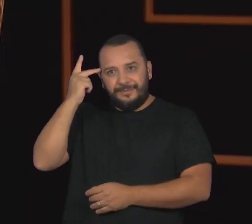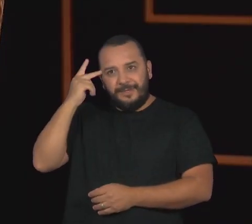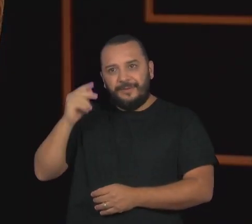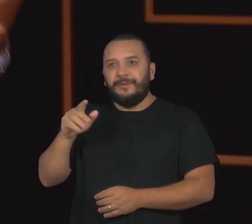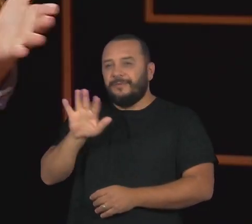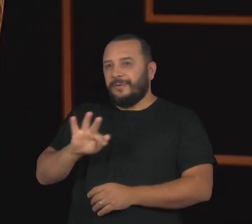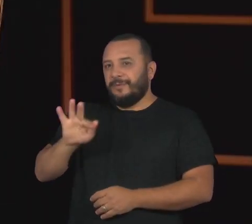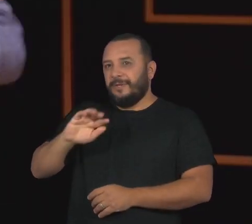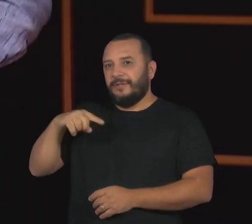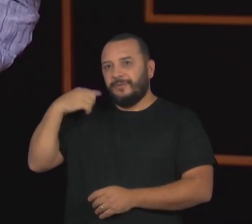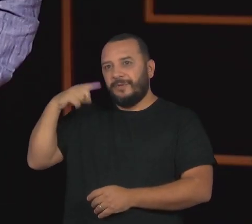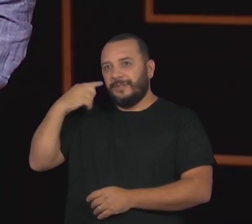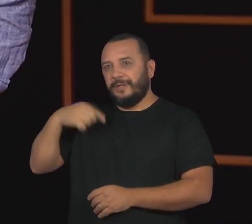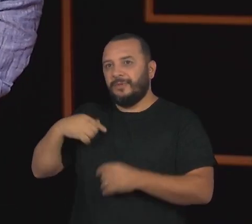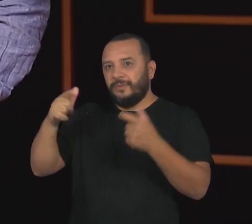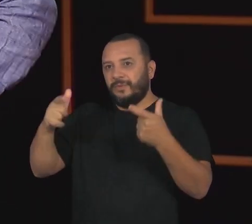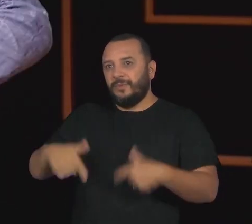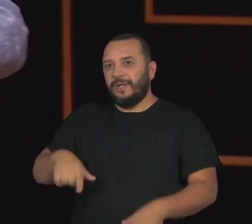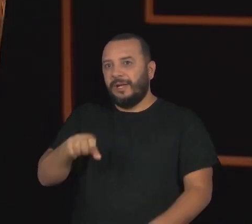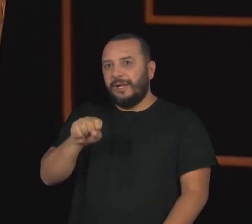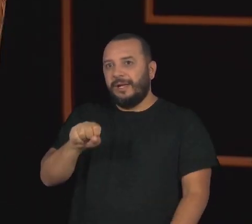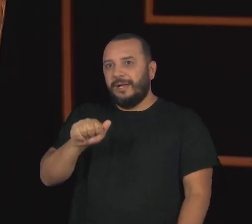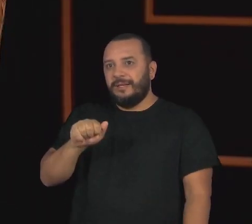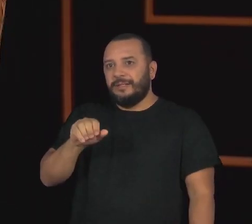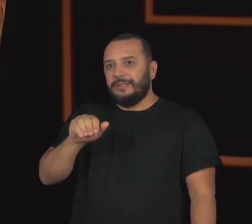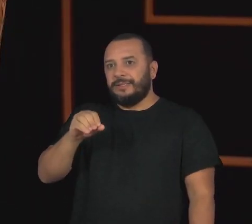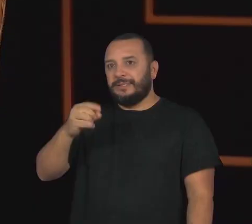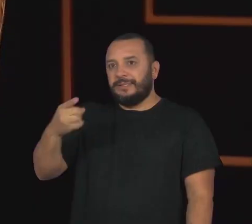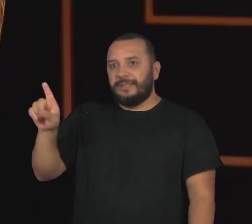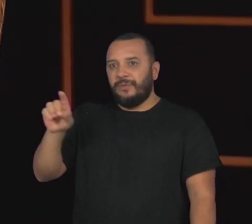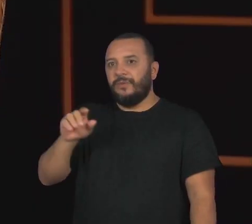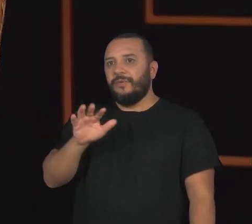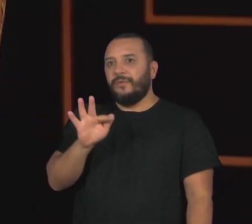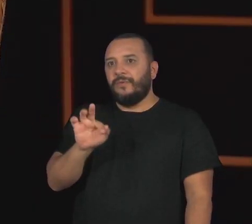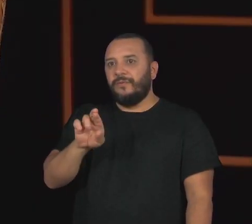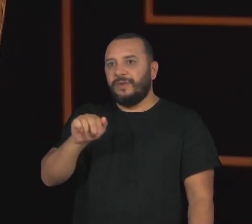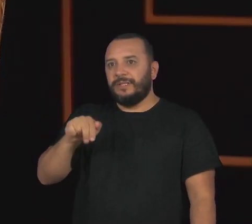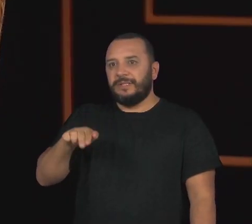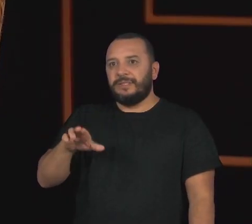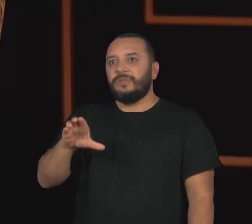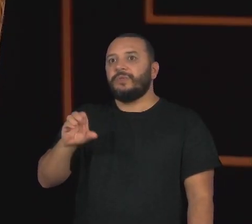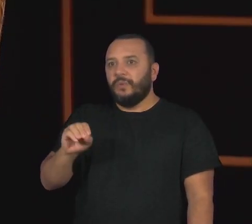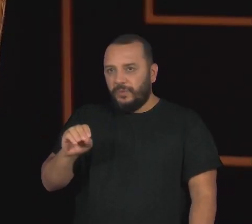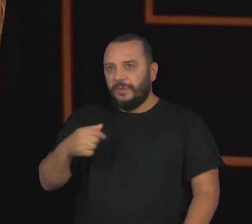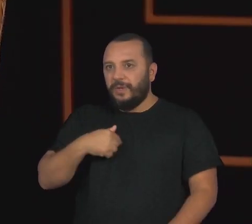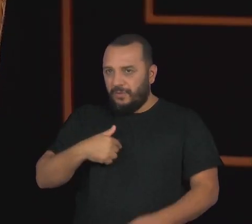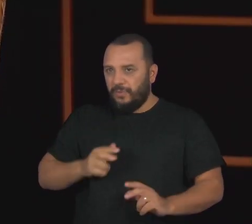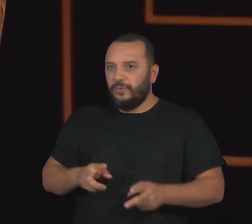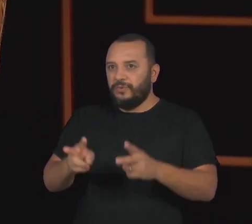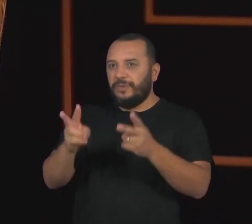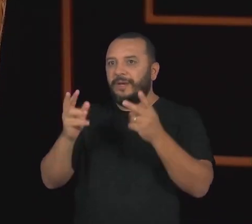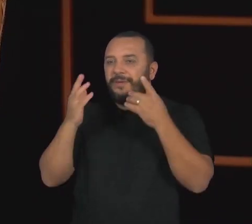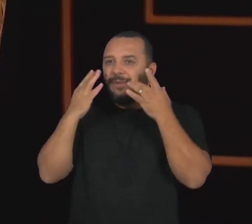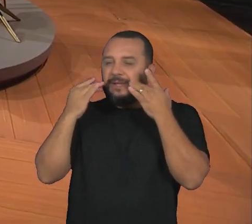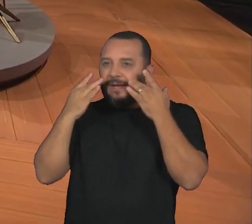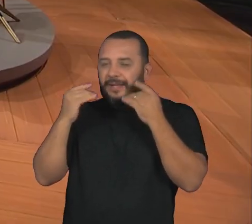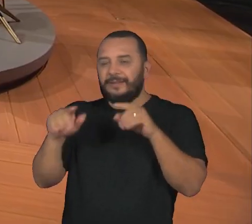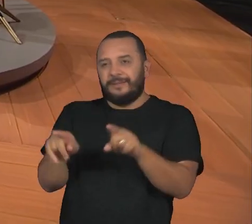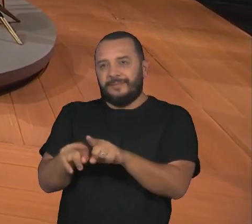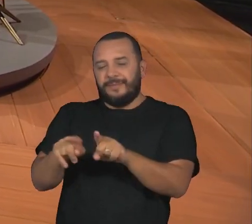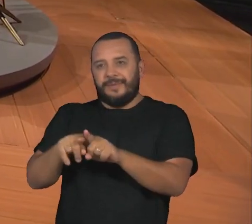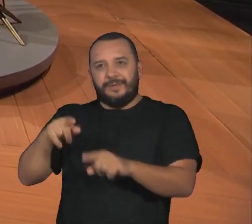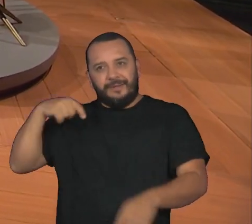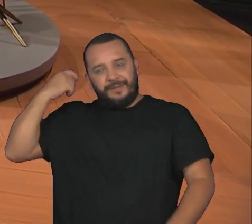Direito, no Largo de São Francisco, e continuava fazendo teatro, continuava com esse hobby de ator. E aí veio